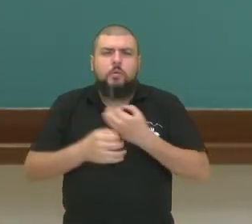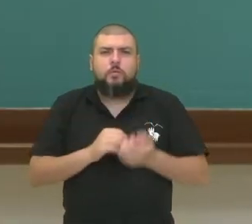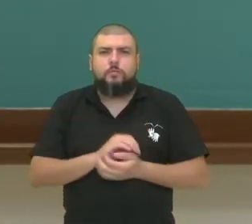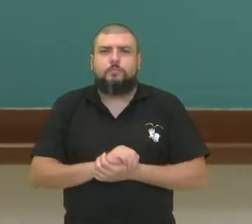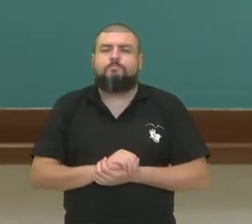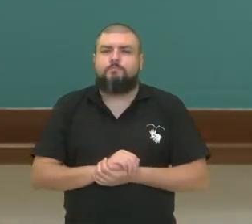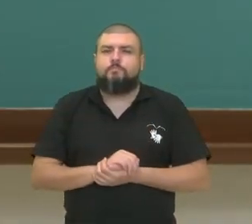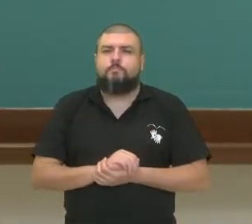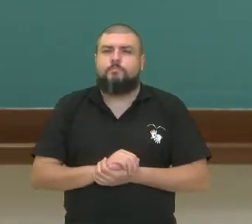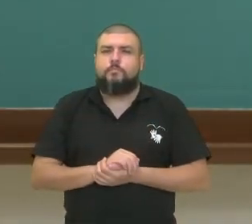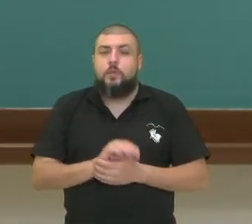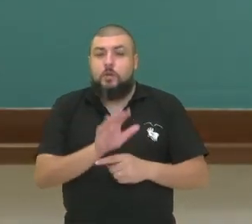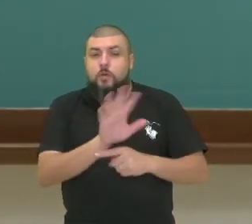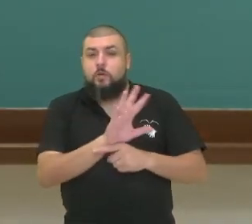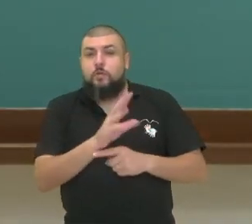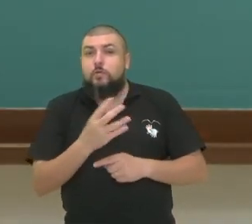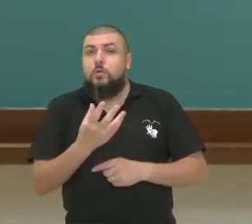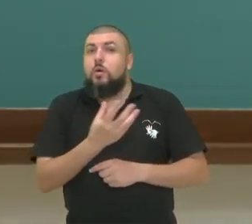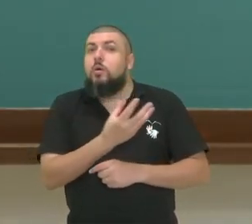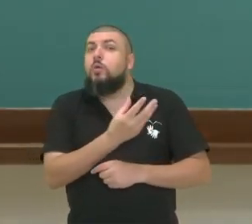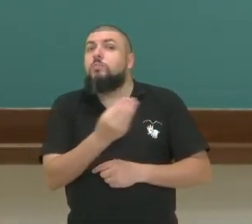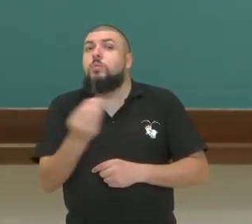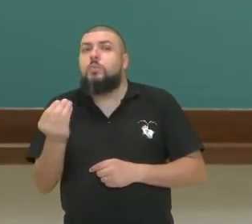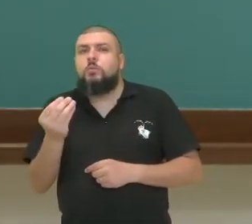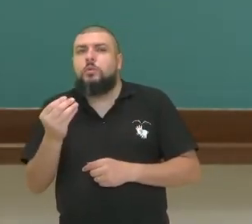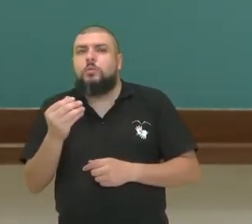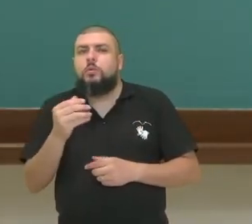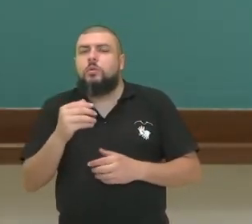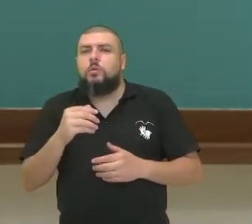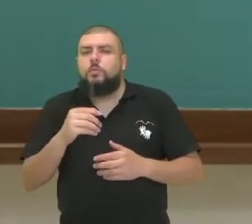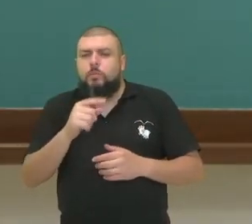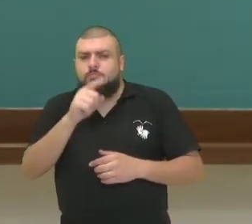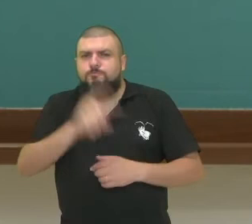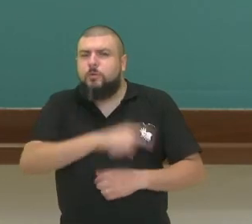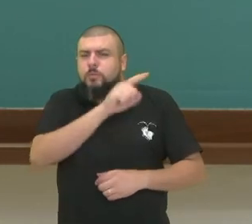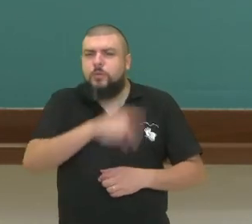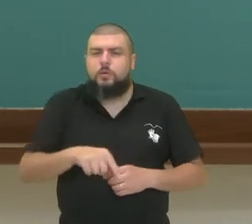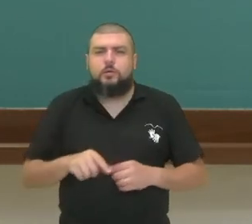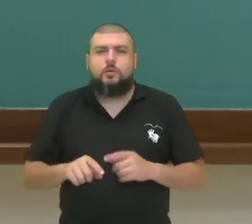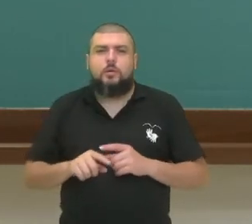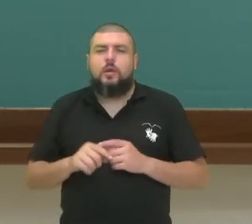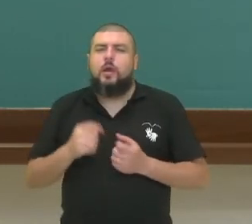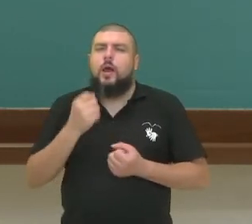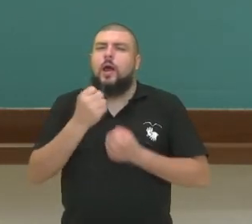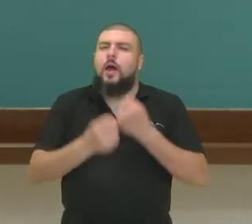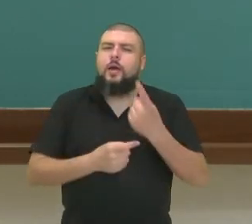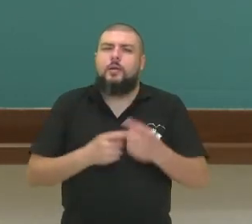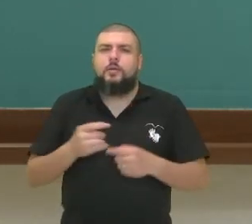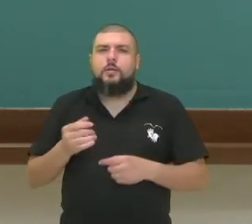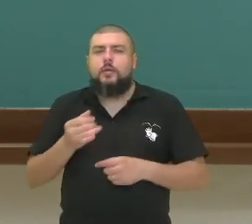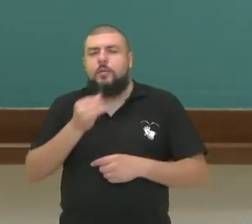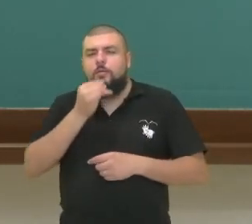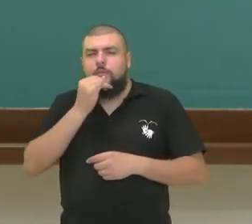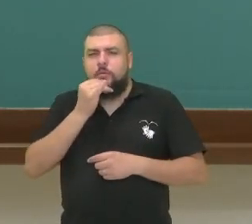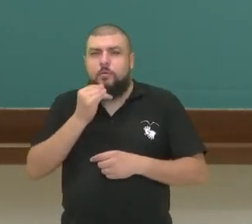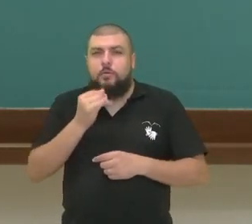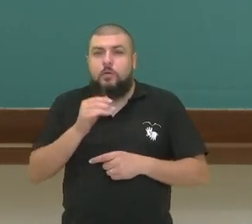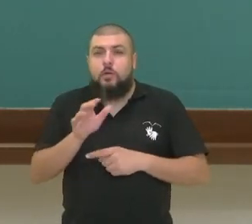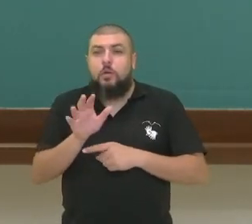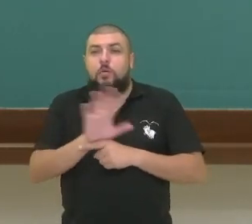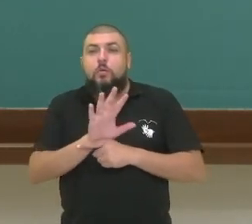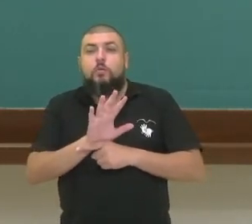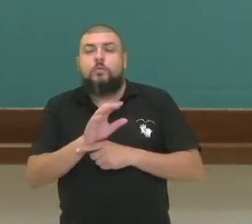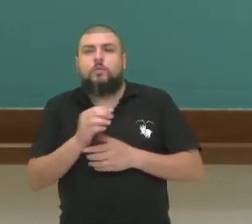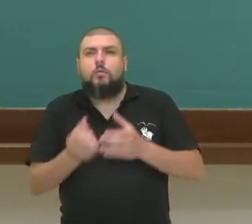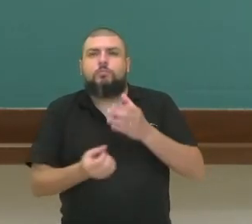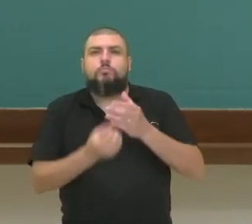sendo censurados, mas nem sempre a censura foi muito eficiente nisso. Às vezes ocorria do filme, por exemplo, chegar a ser lançado e só depois que